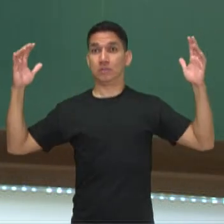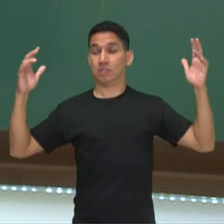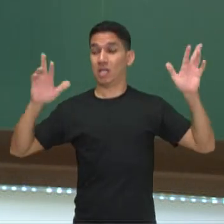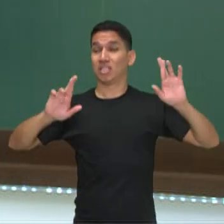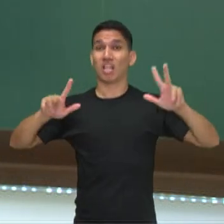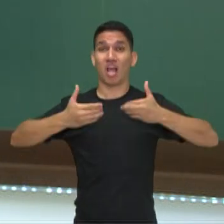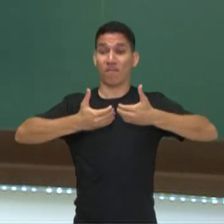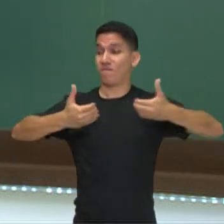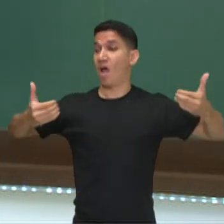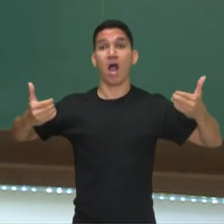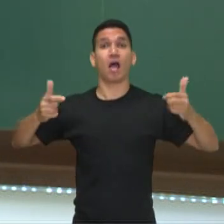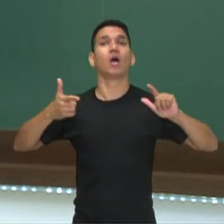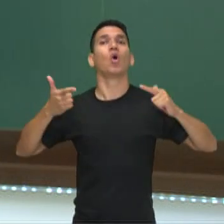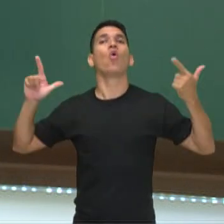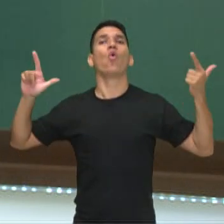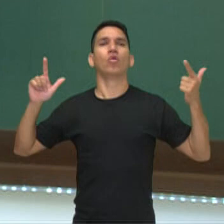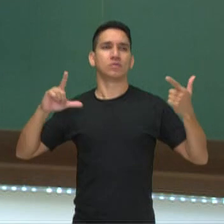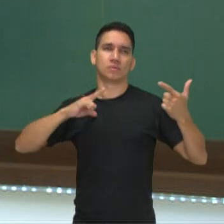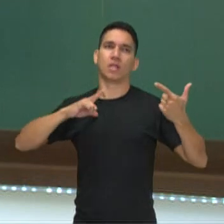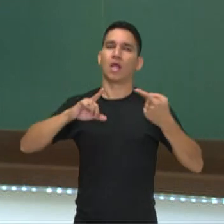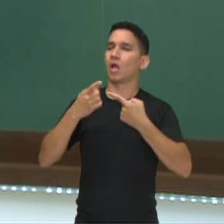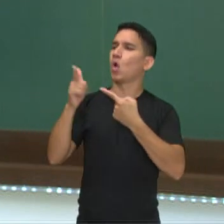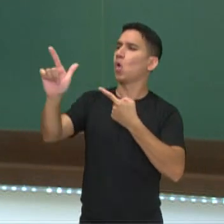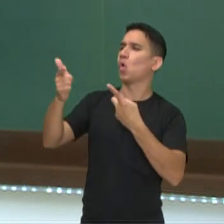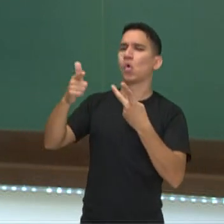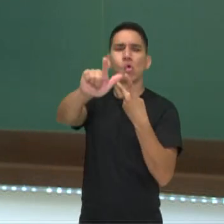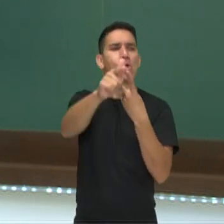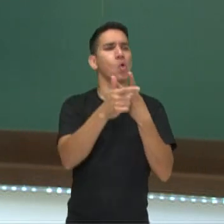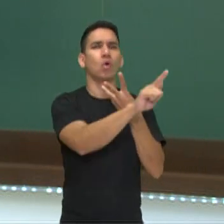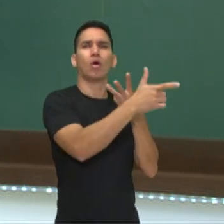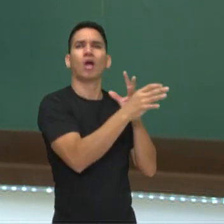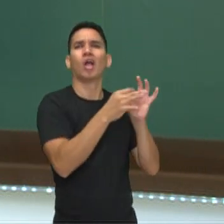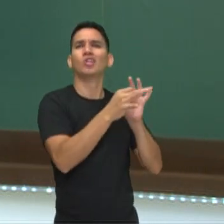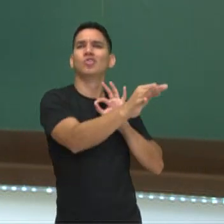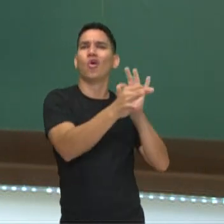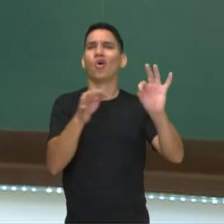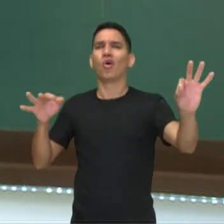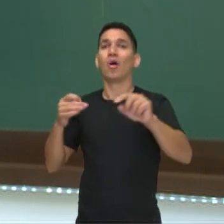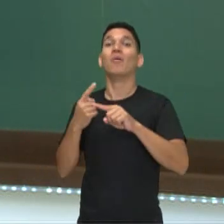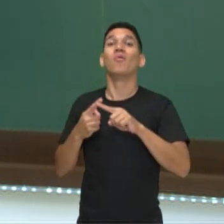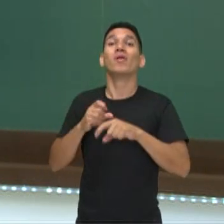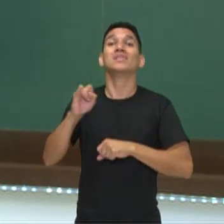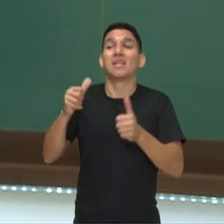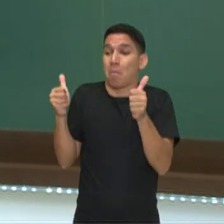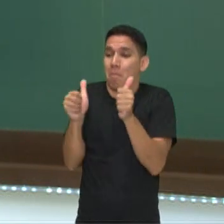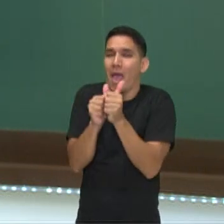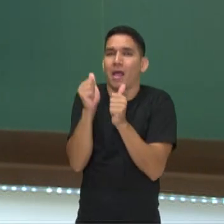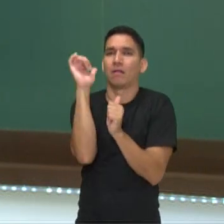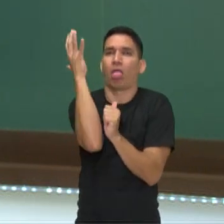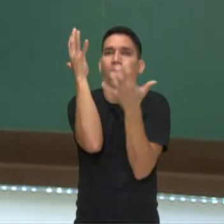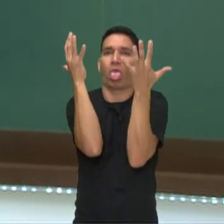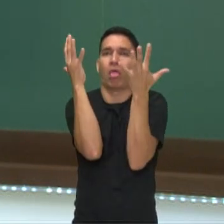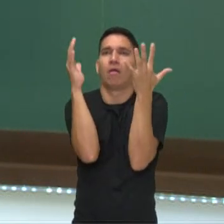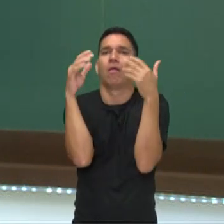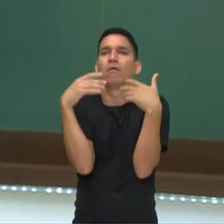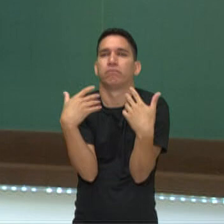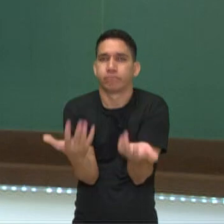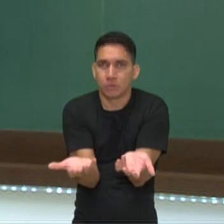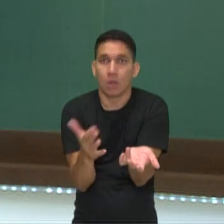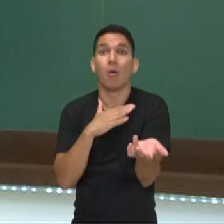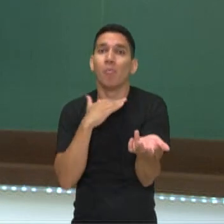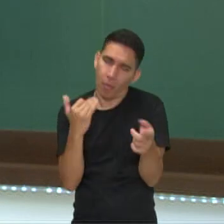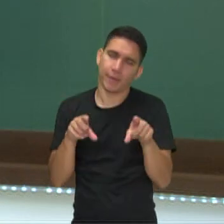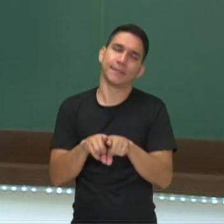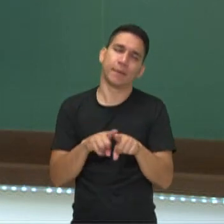uma, outra e daí vai ter outras mais lá longe. Porque se elas estiverem próximas uma das outras, acabam morrendo também, porque